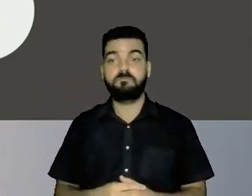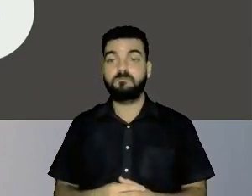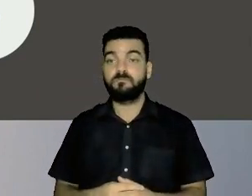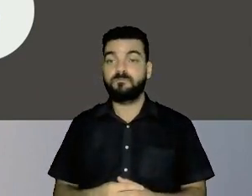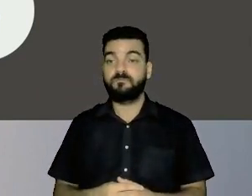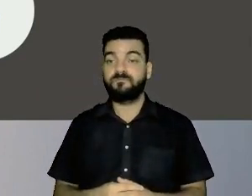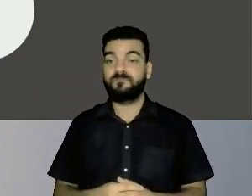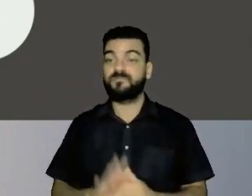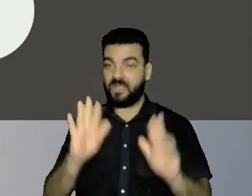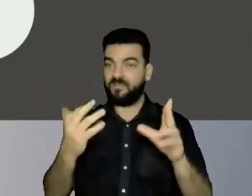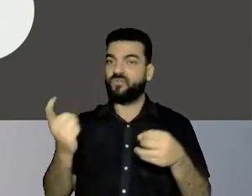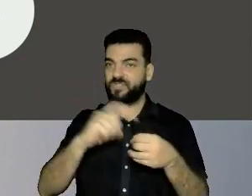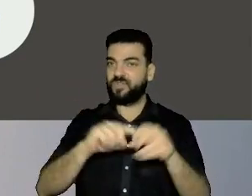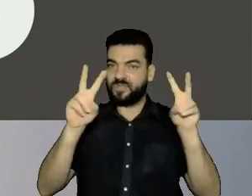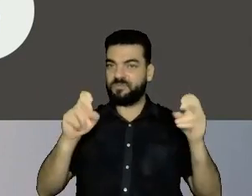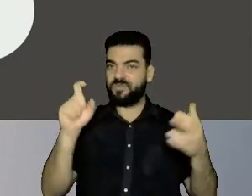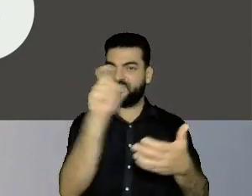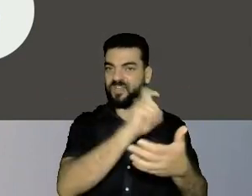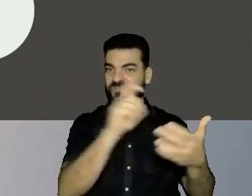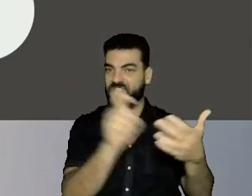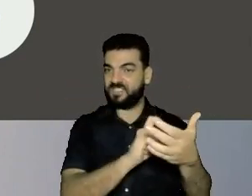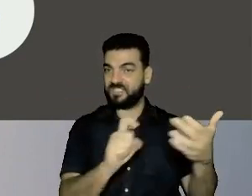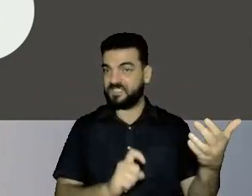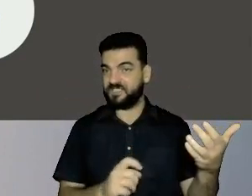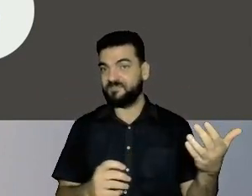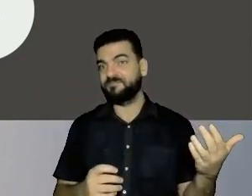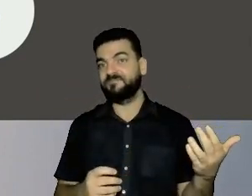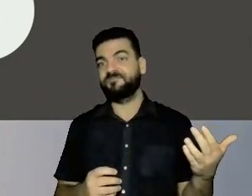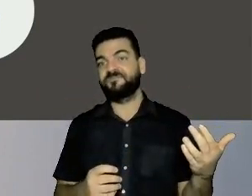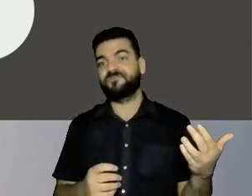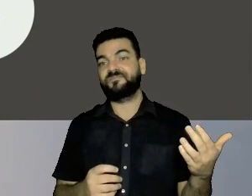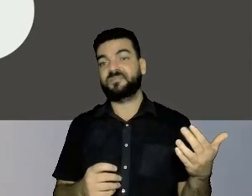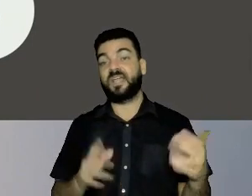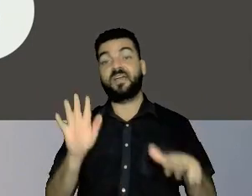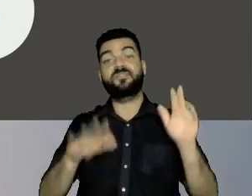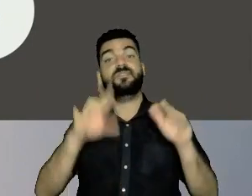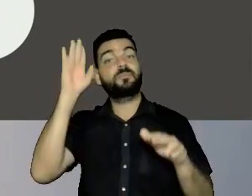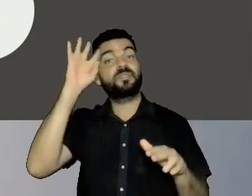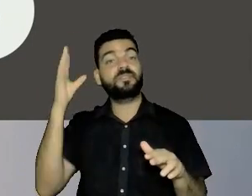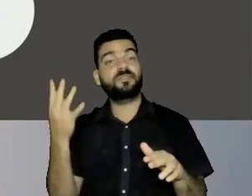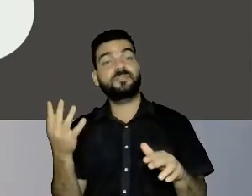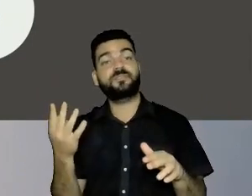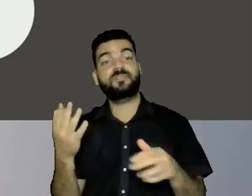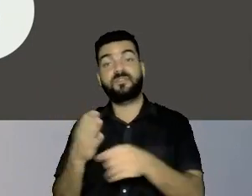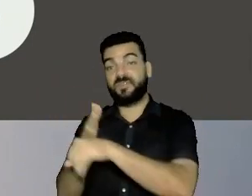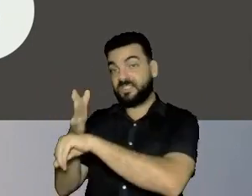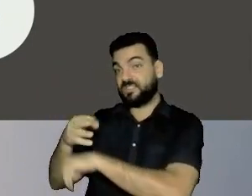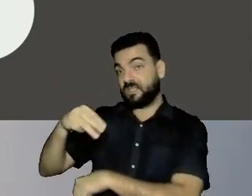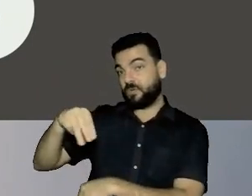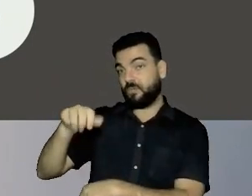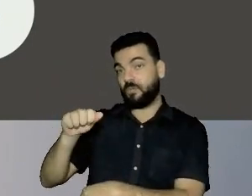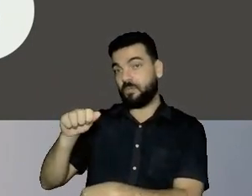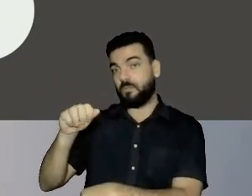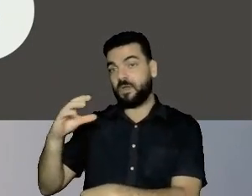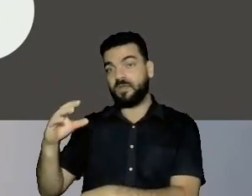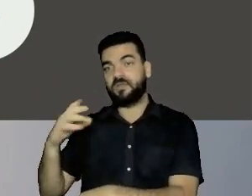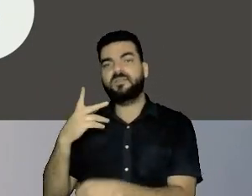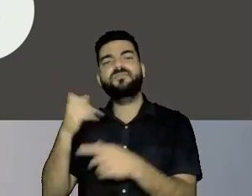Horizonte. Então são algumas coisas que eu gostaria de pontuar. Voltando para a questão do grafite,